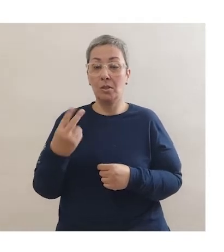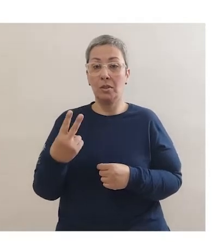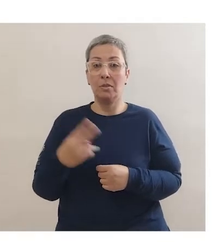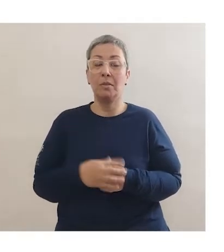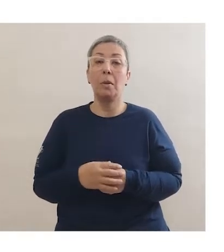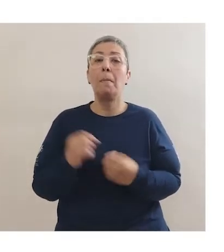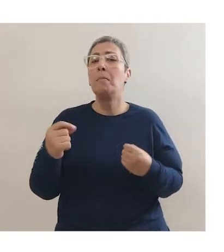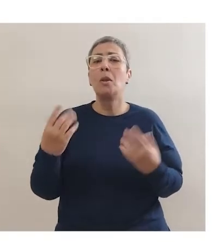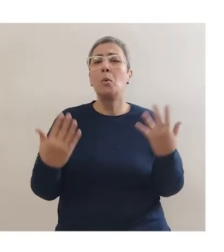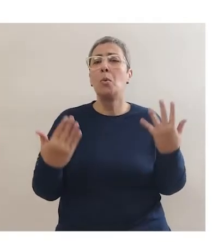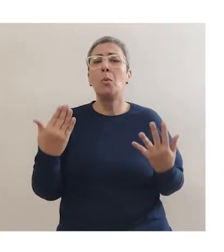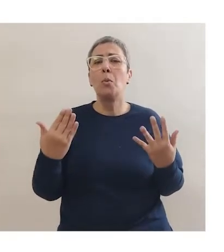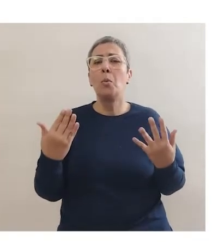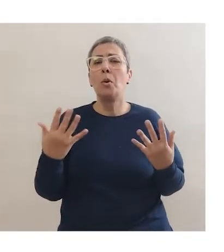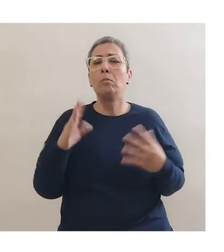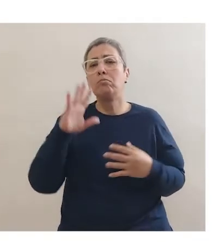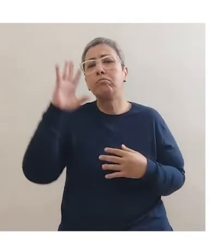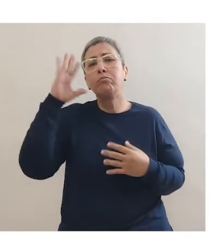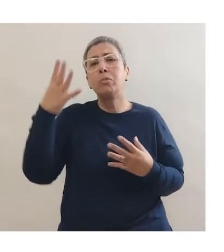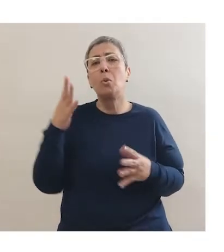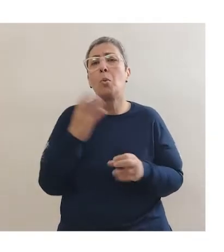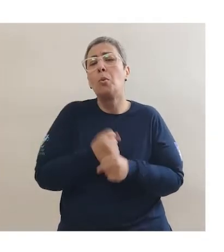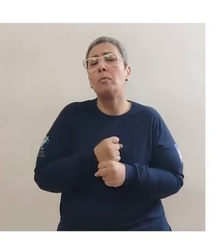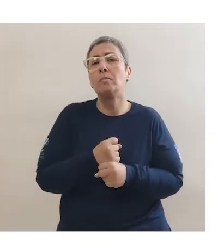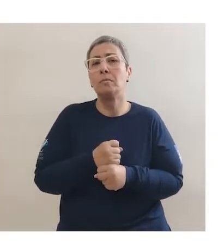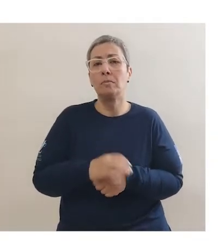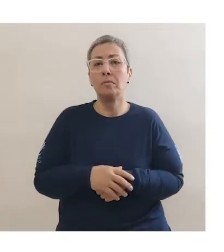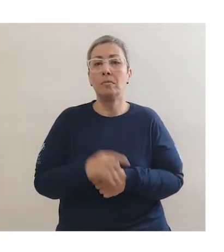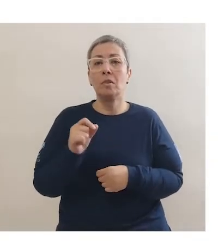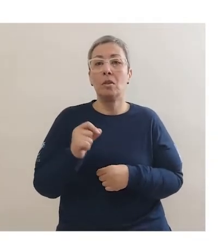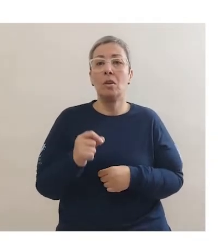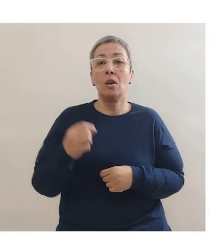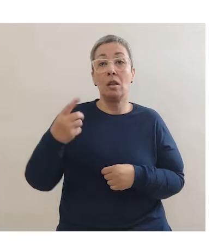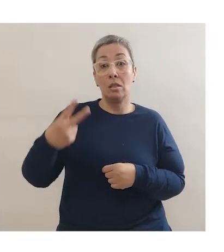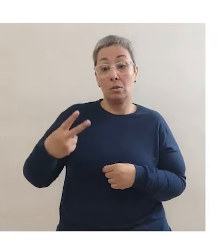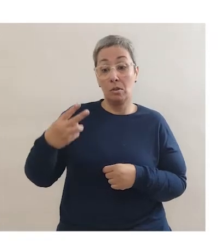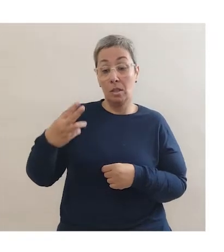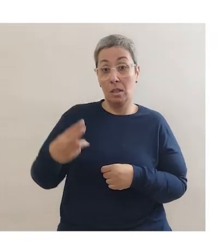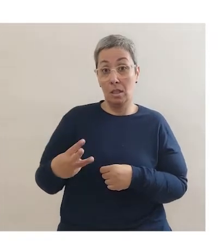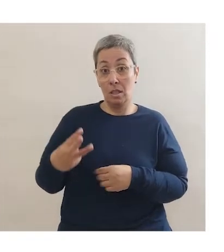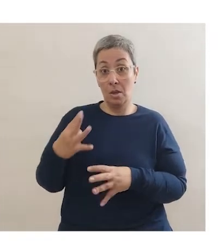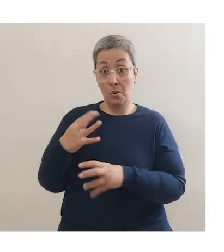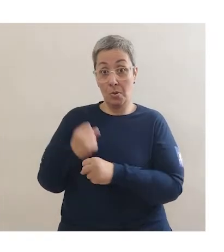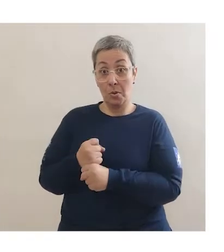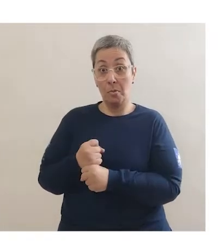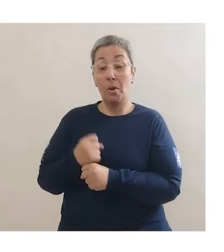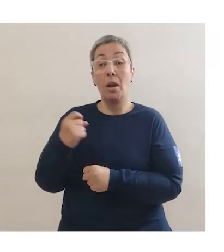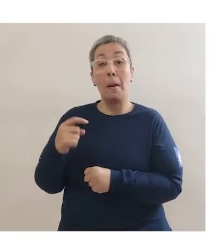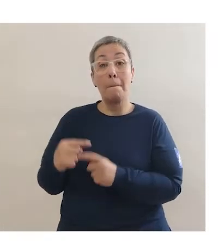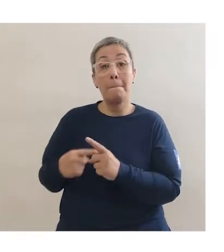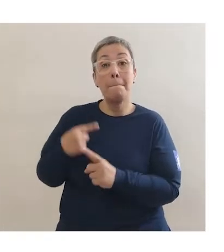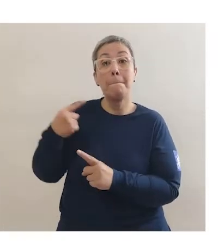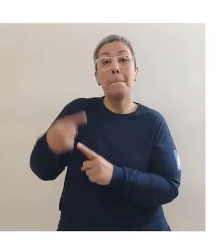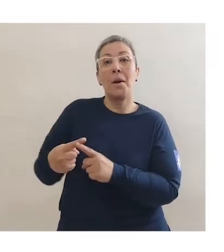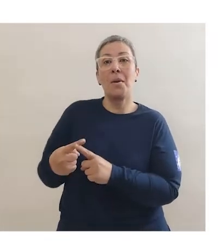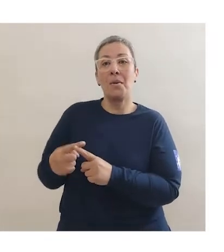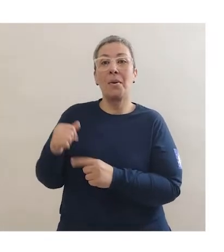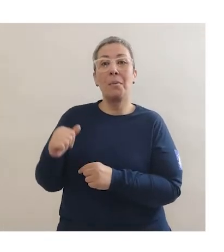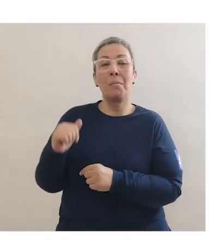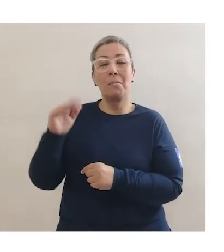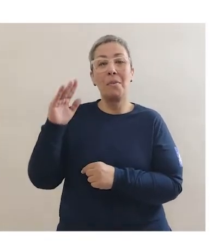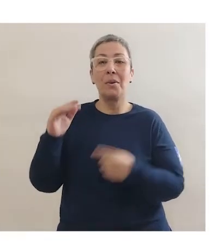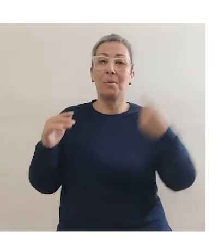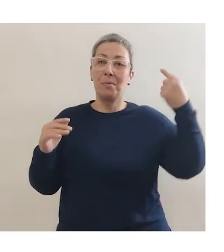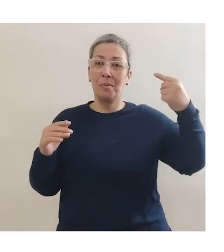centena. O 6 representa a casa da dezena. O 2 representa a casa da unidade.